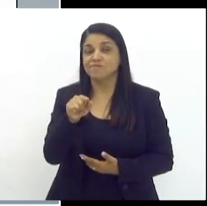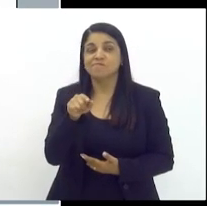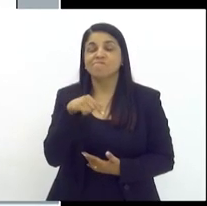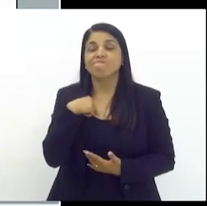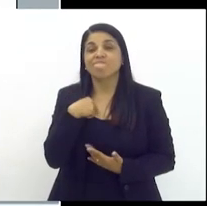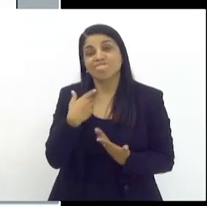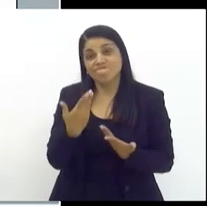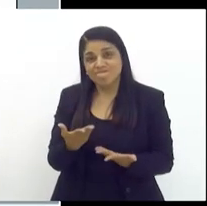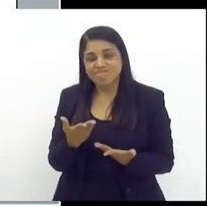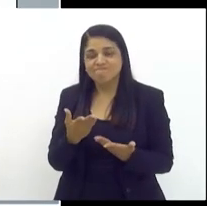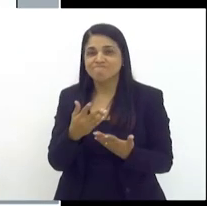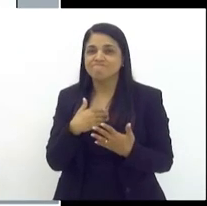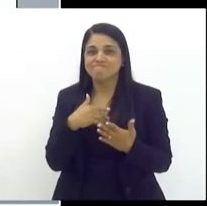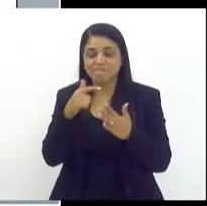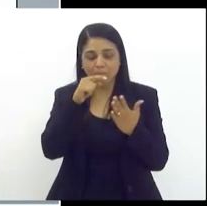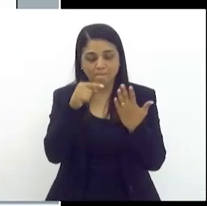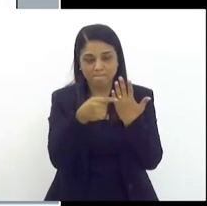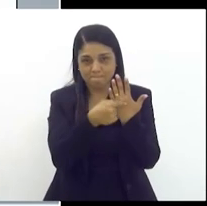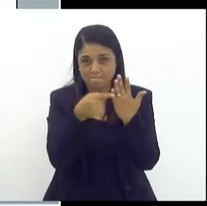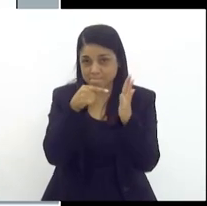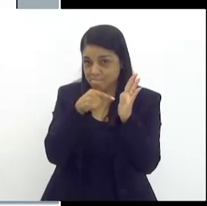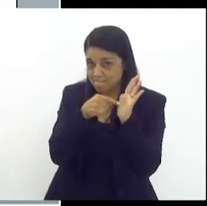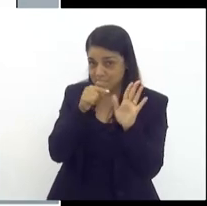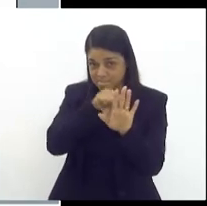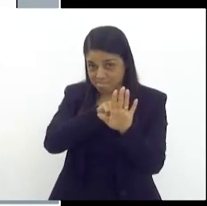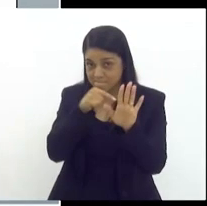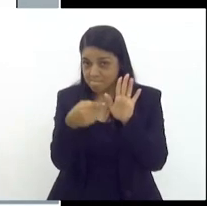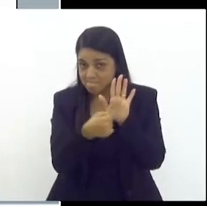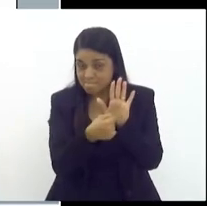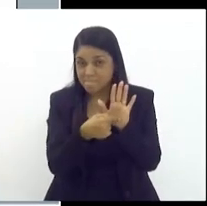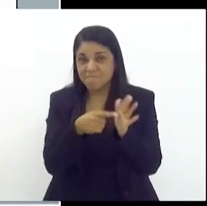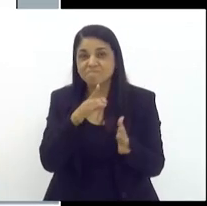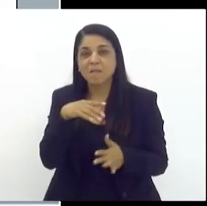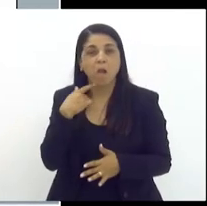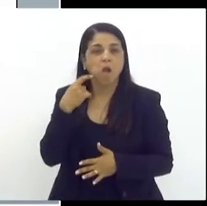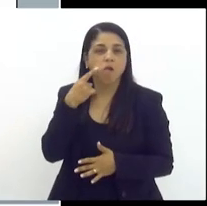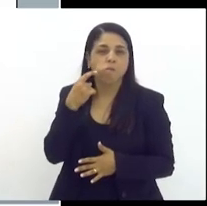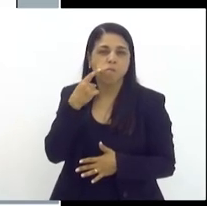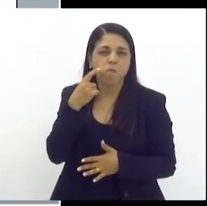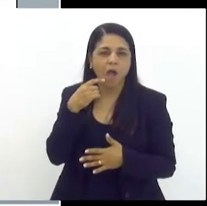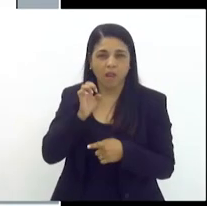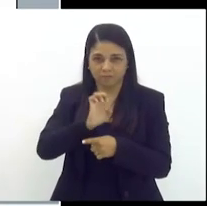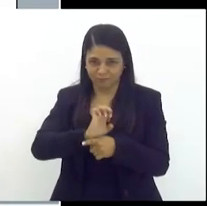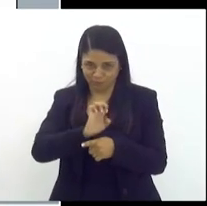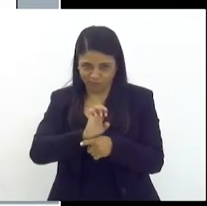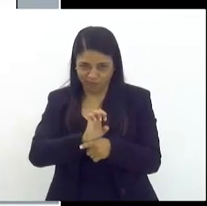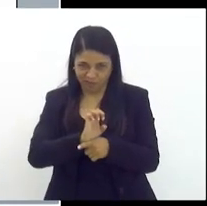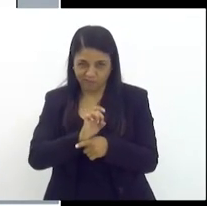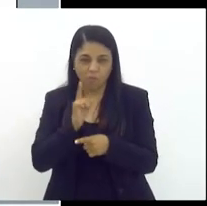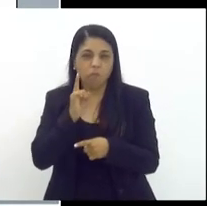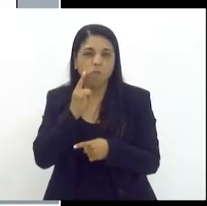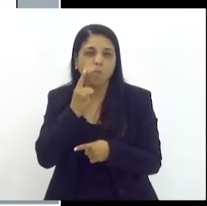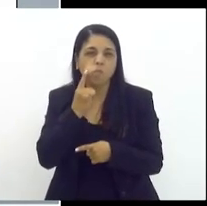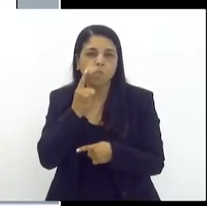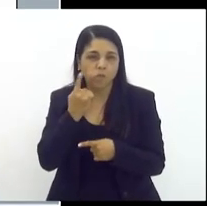que a reforma tributária dá para os Estados porque diz agora no